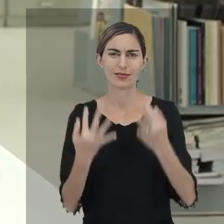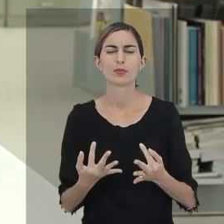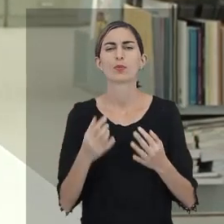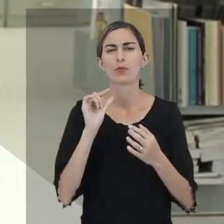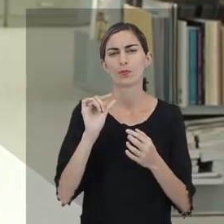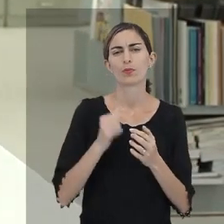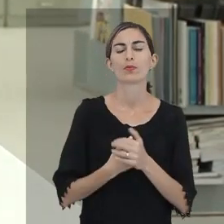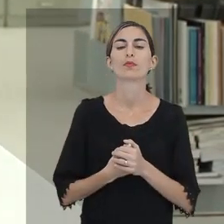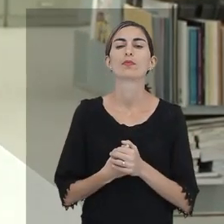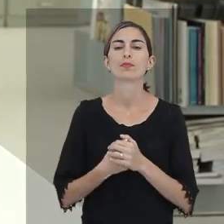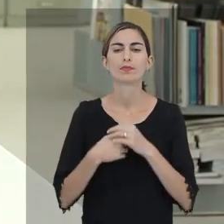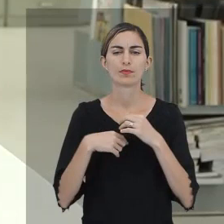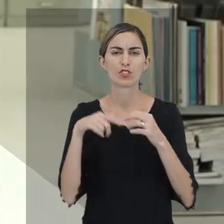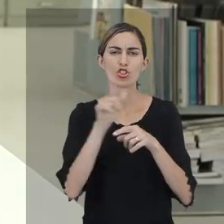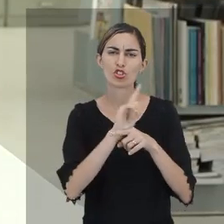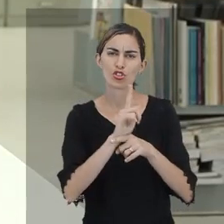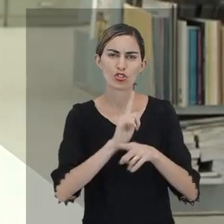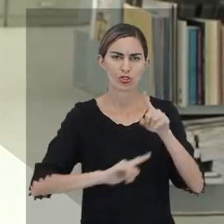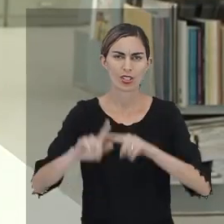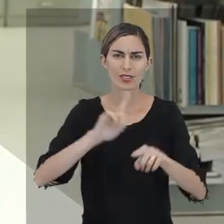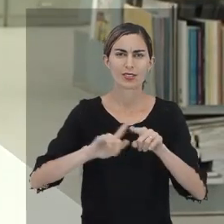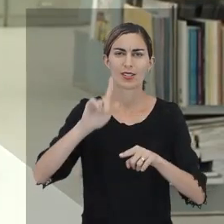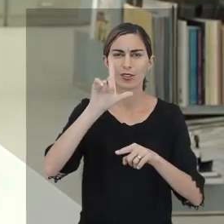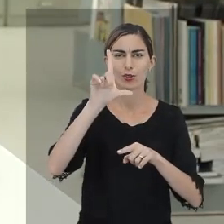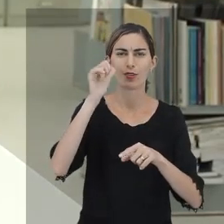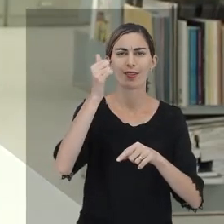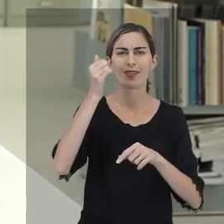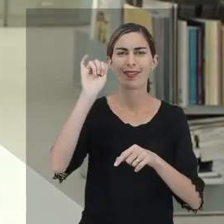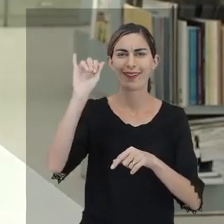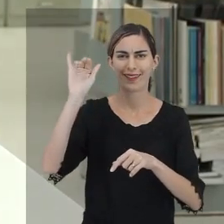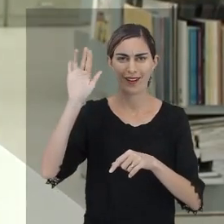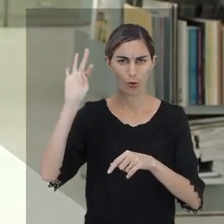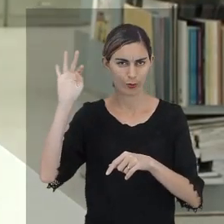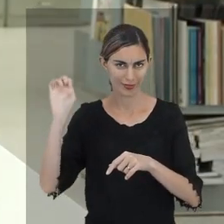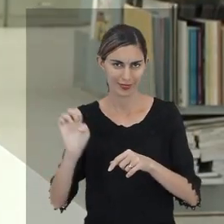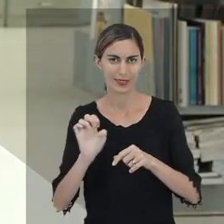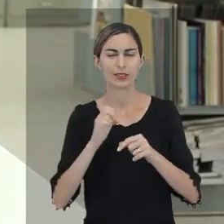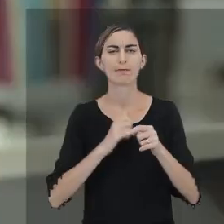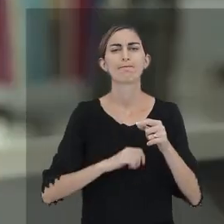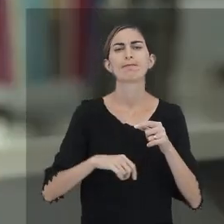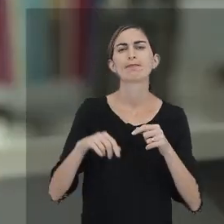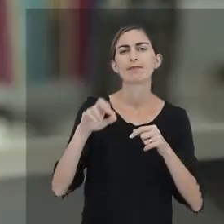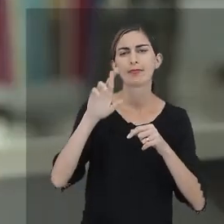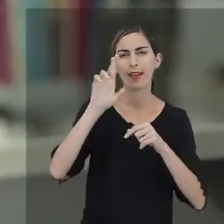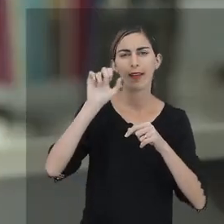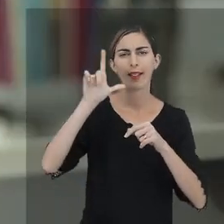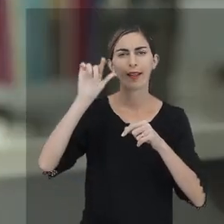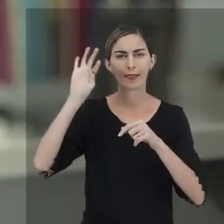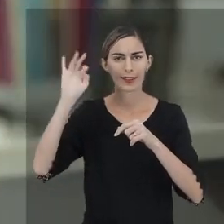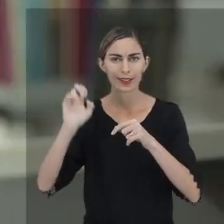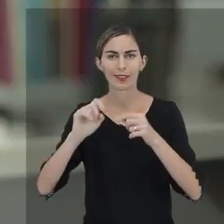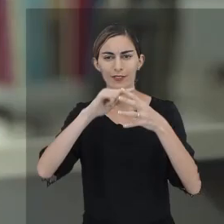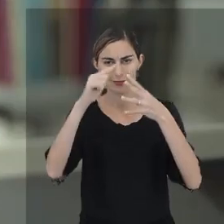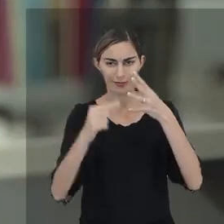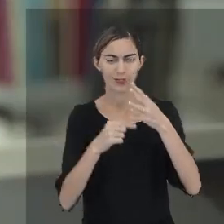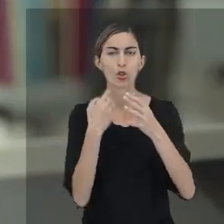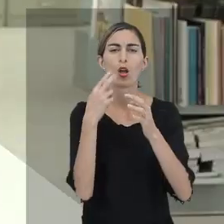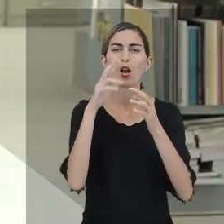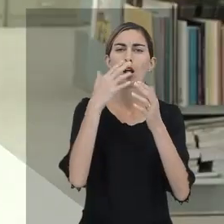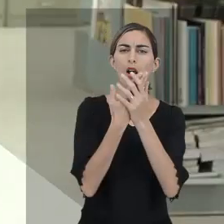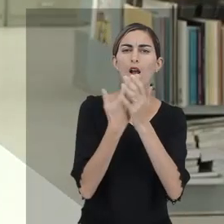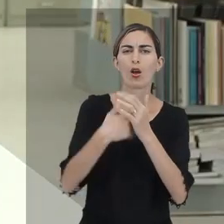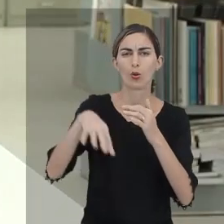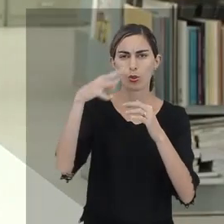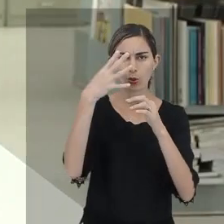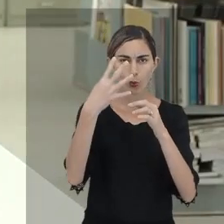é gerenciador layout é linear layout é relativo layout na rua 4 a gente